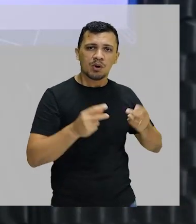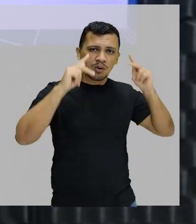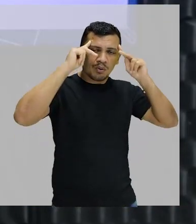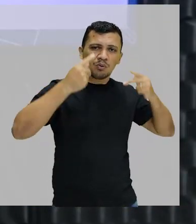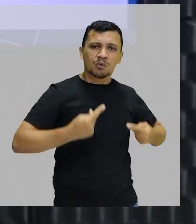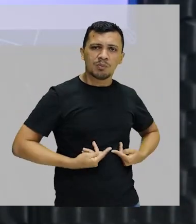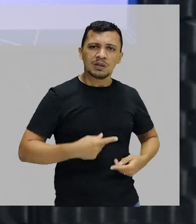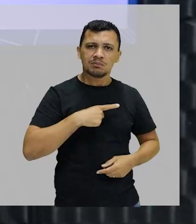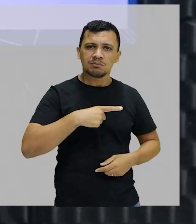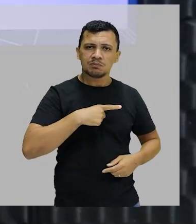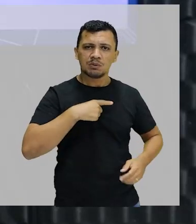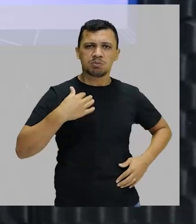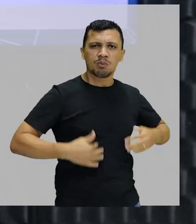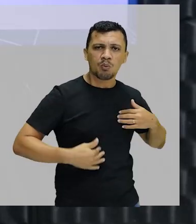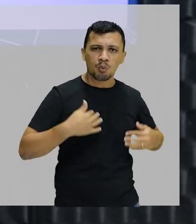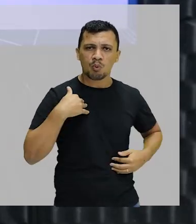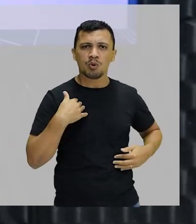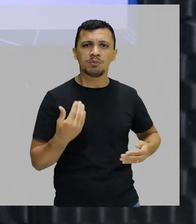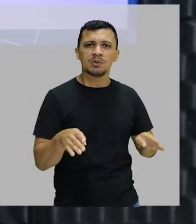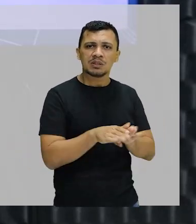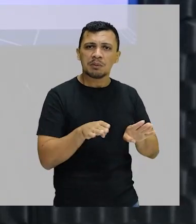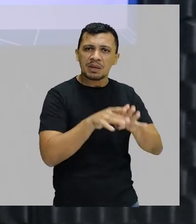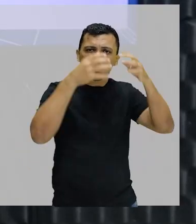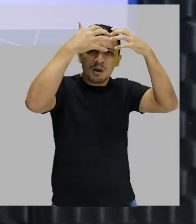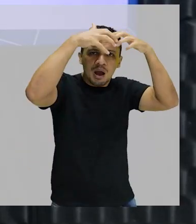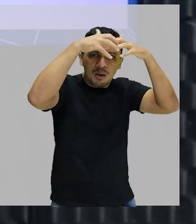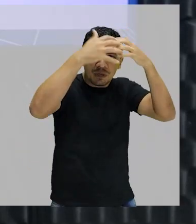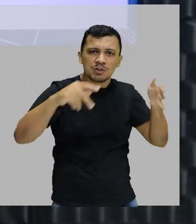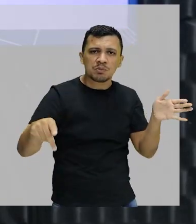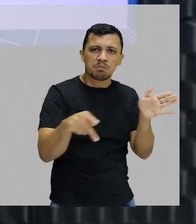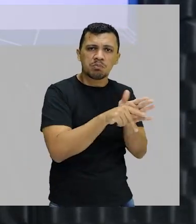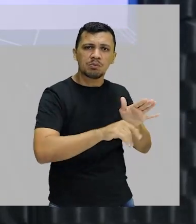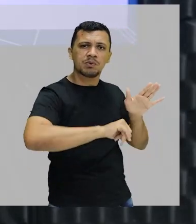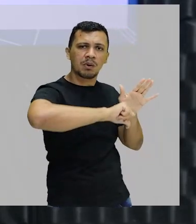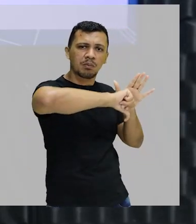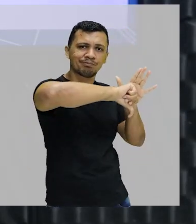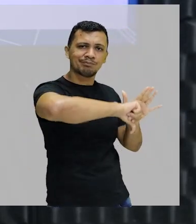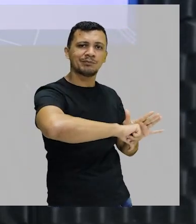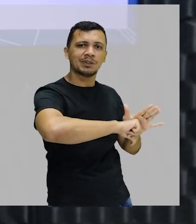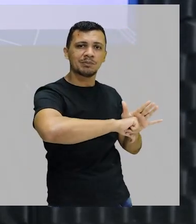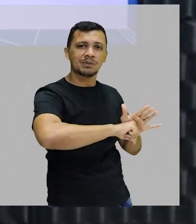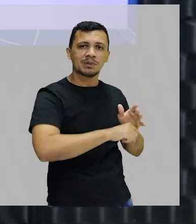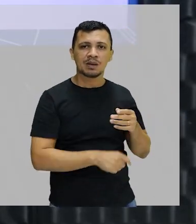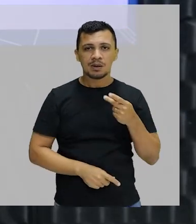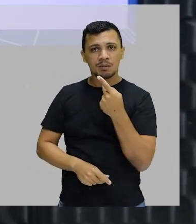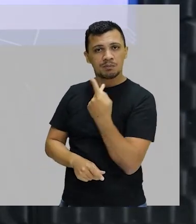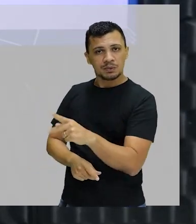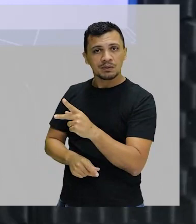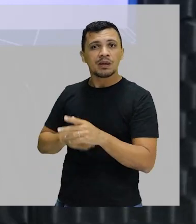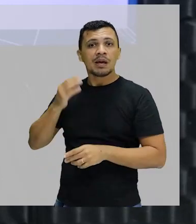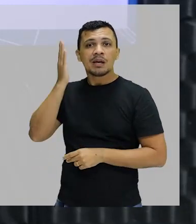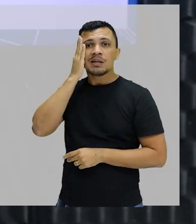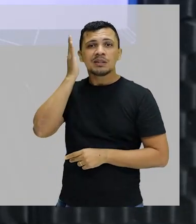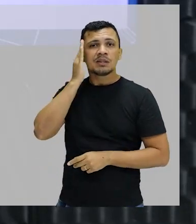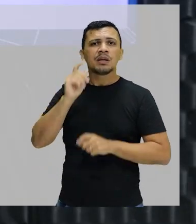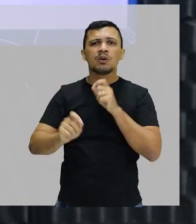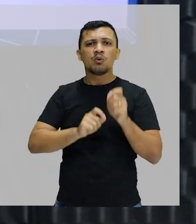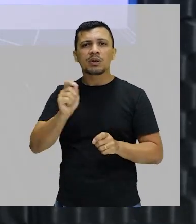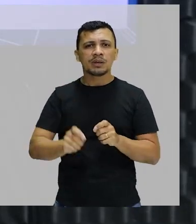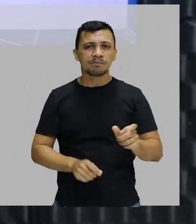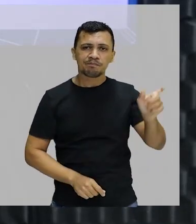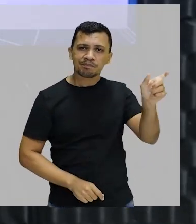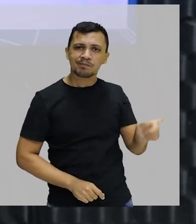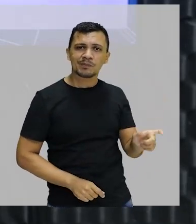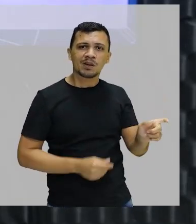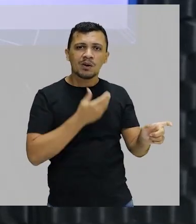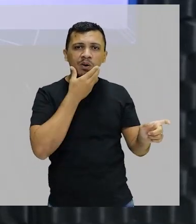ação delituosa. Então você já percebe aí que para Lombroso o importante era entender o homem delinquente, a